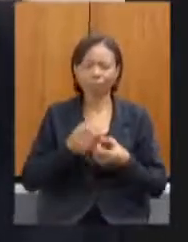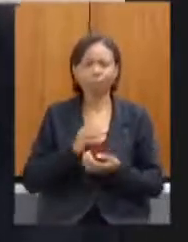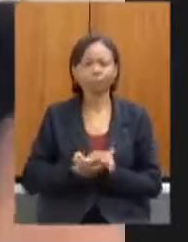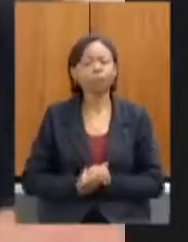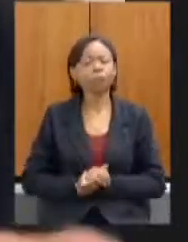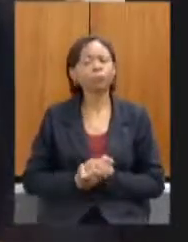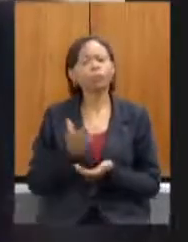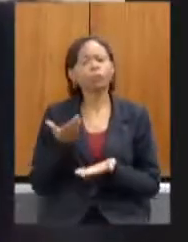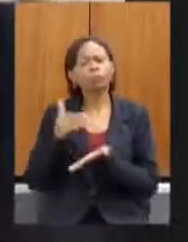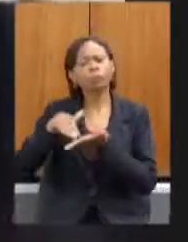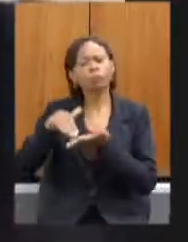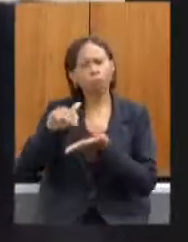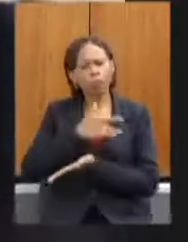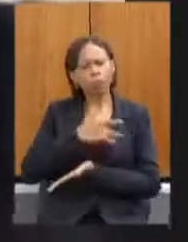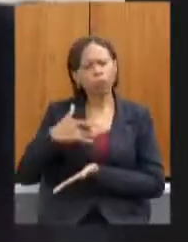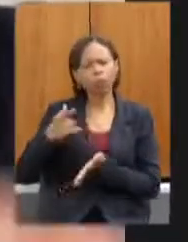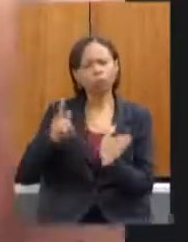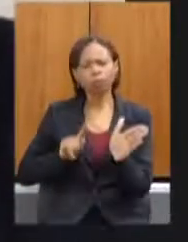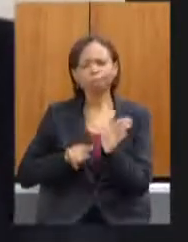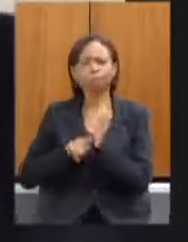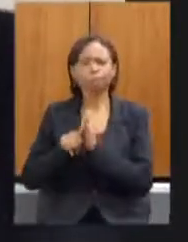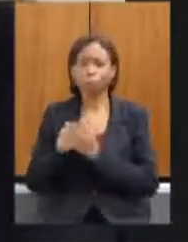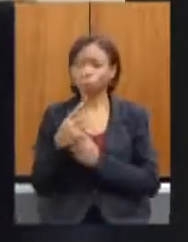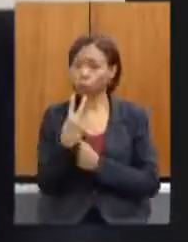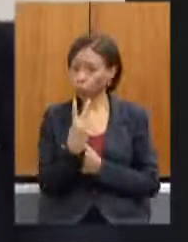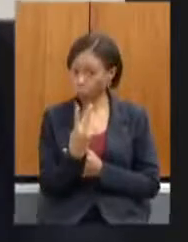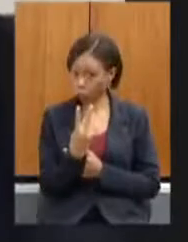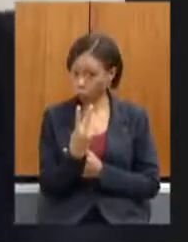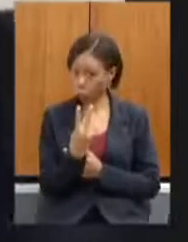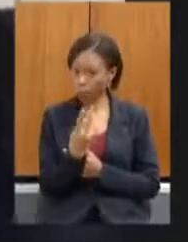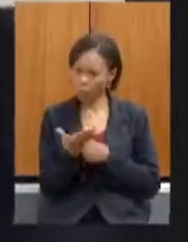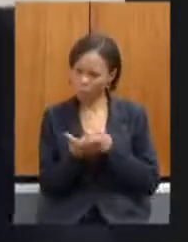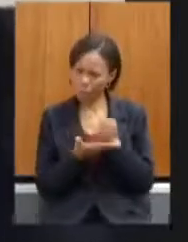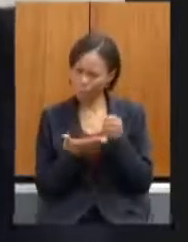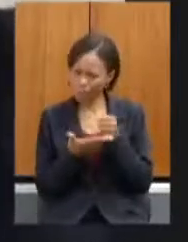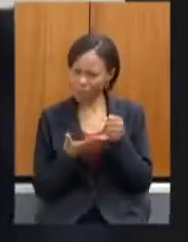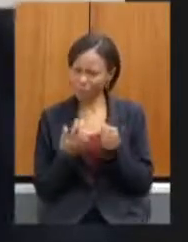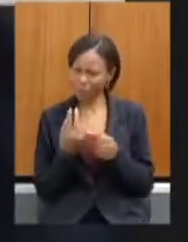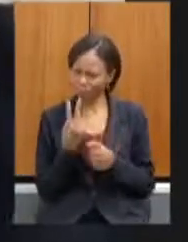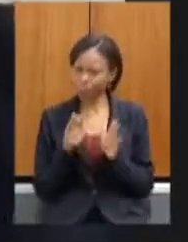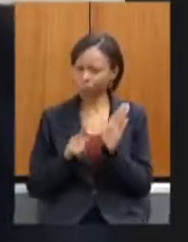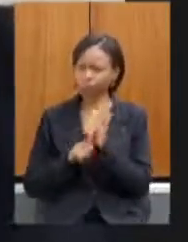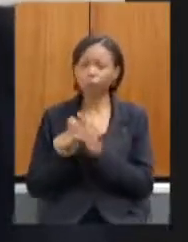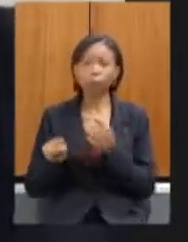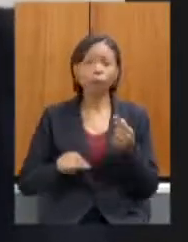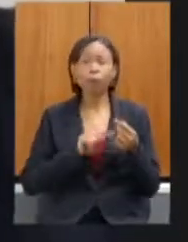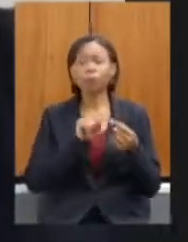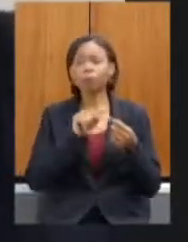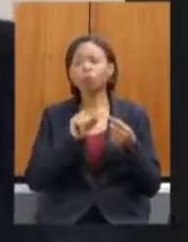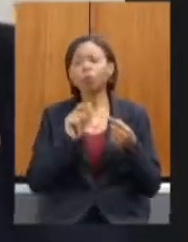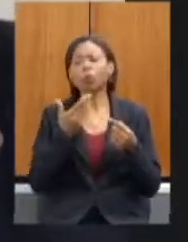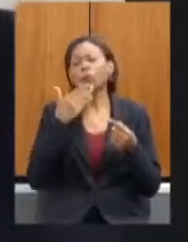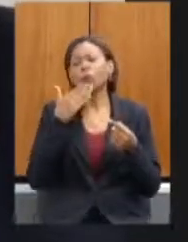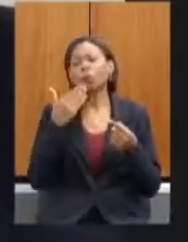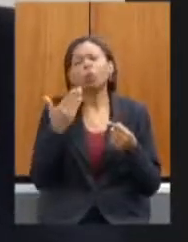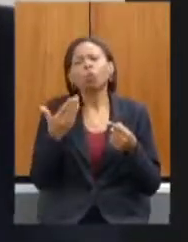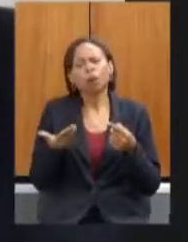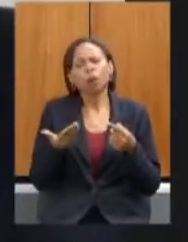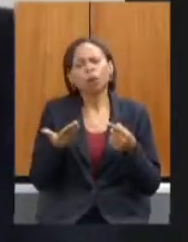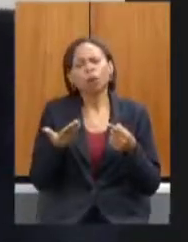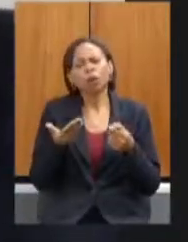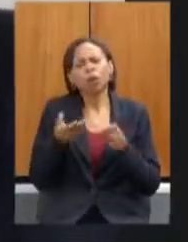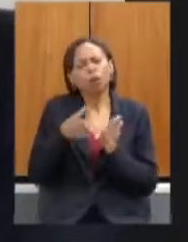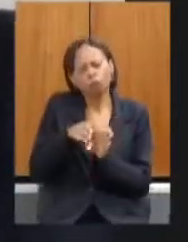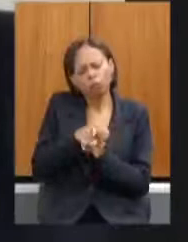perguntar o senhor duas perguntas básicas a primeira é que qual seria a